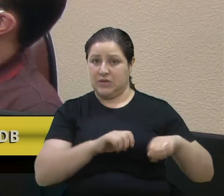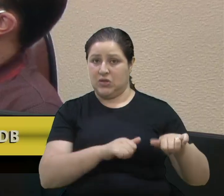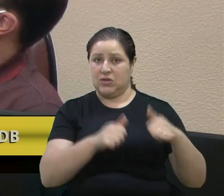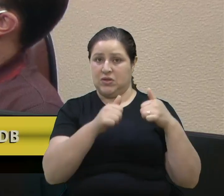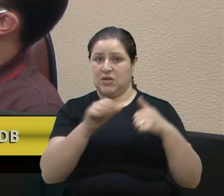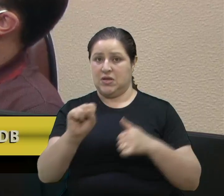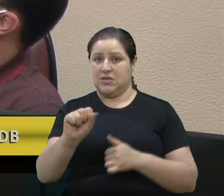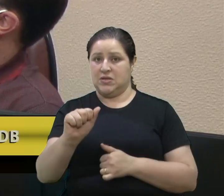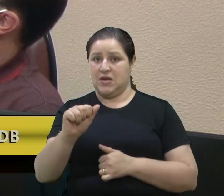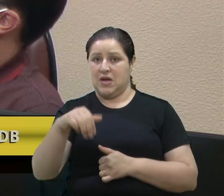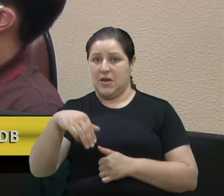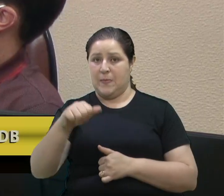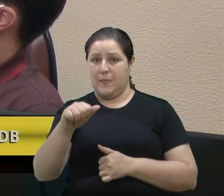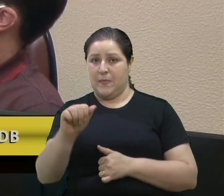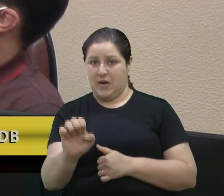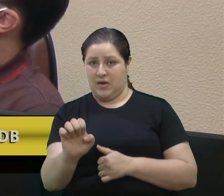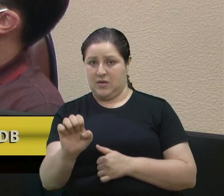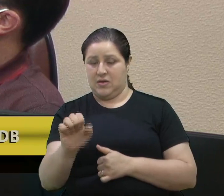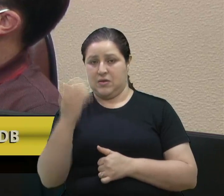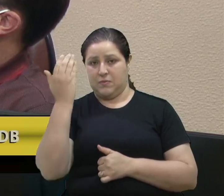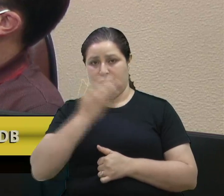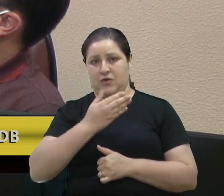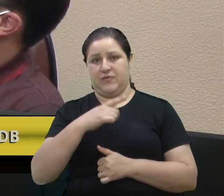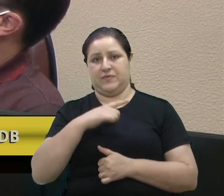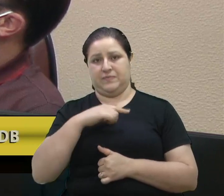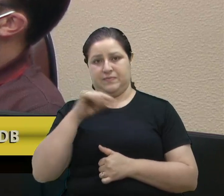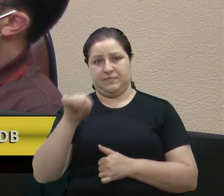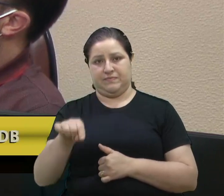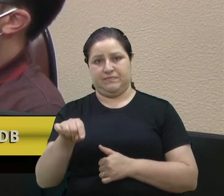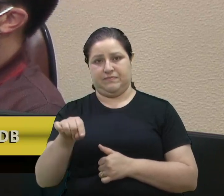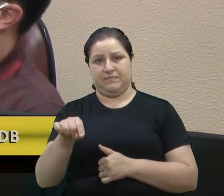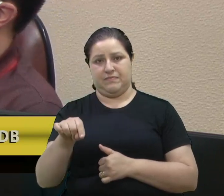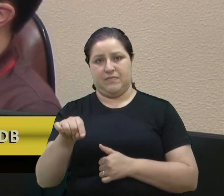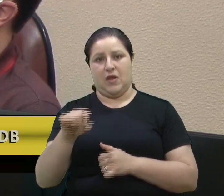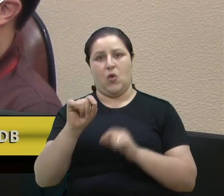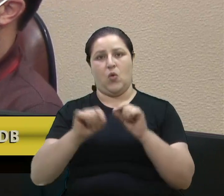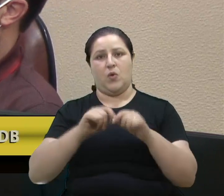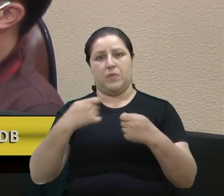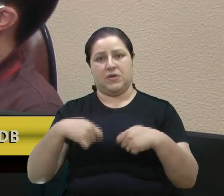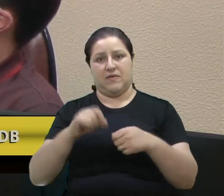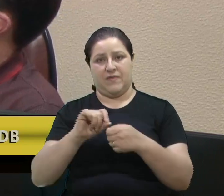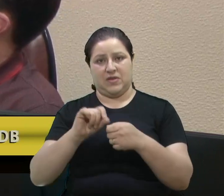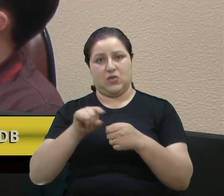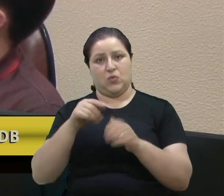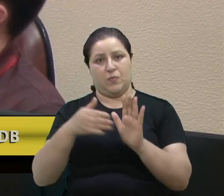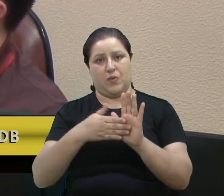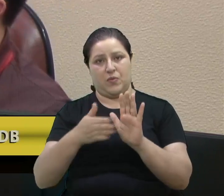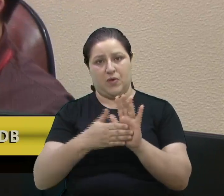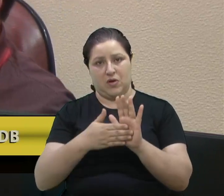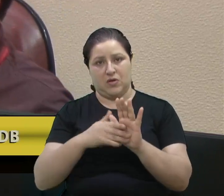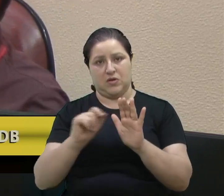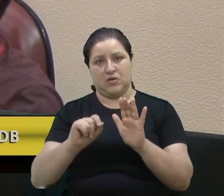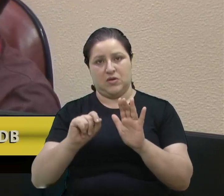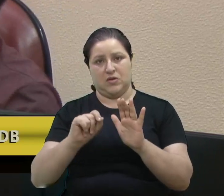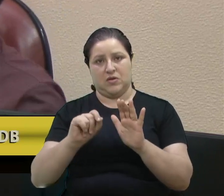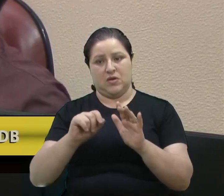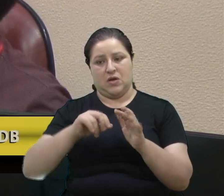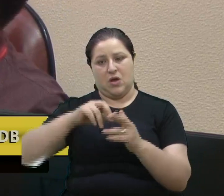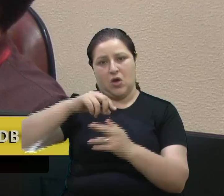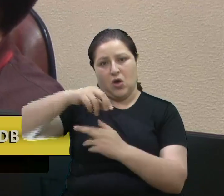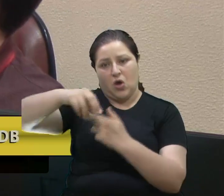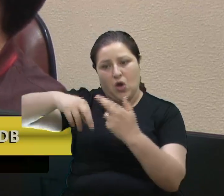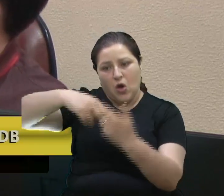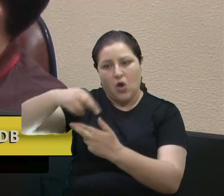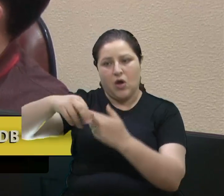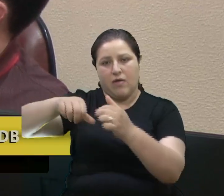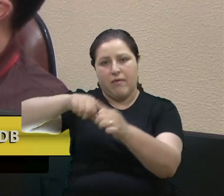SAMAI, né? Está comprovado. O que precisa ser feito agora, e o senhor está propondo aqui, é reorganizar essa